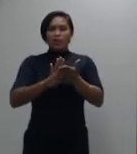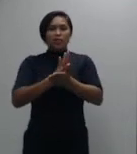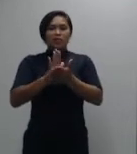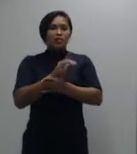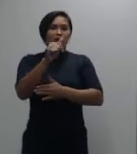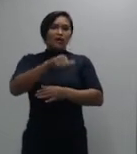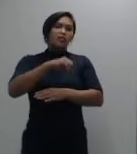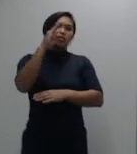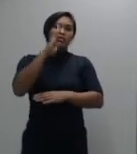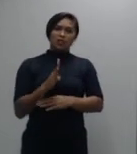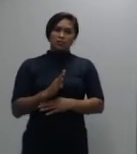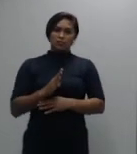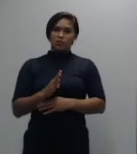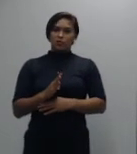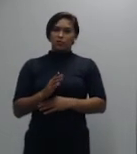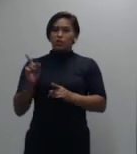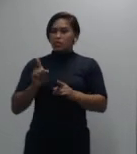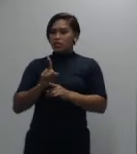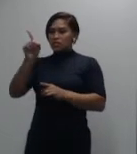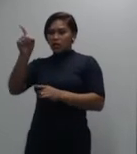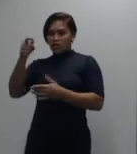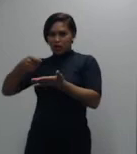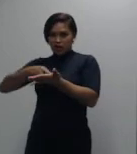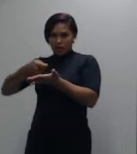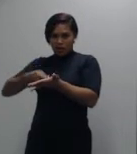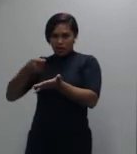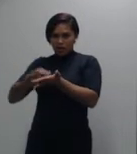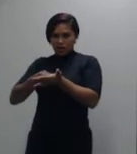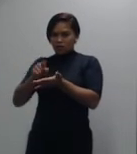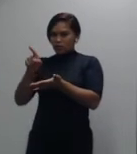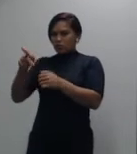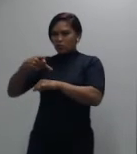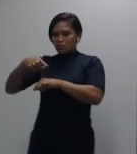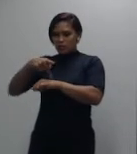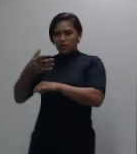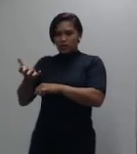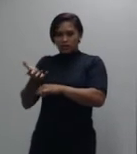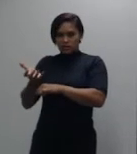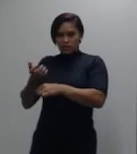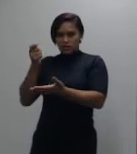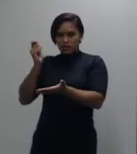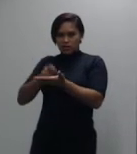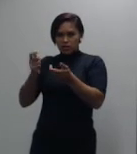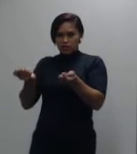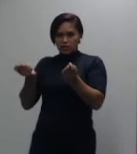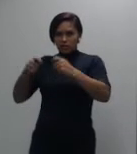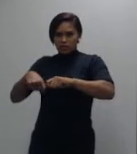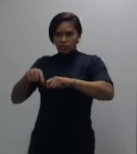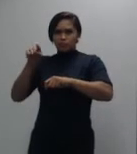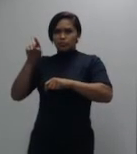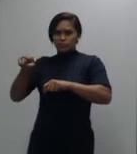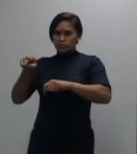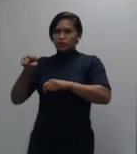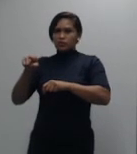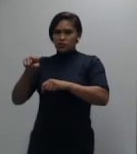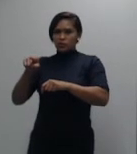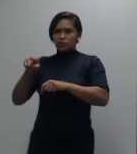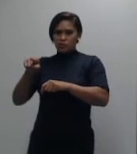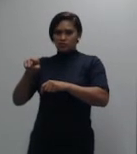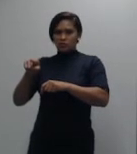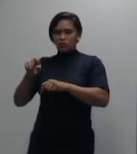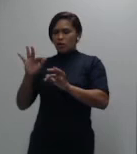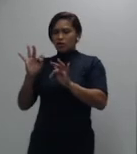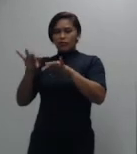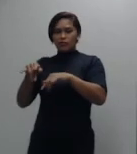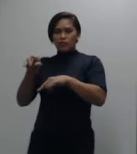seja se tá cobrando lá e se conseguiu o adimplemento da avença um sinal